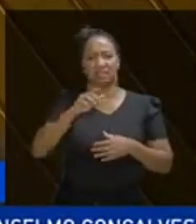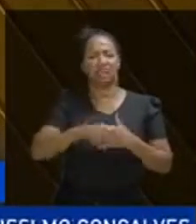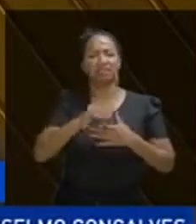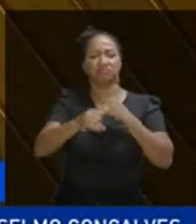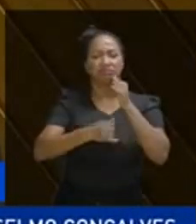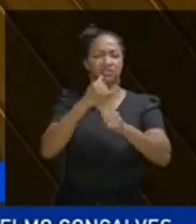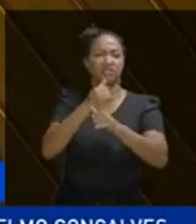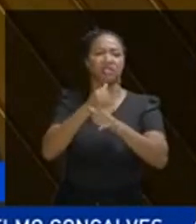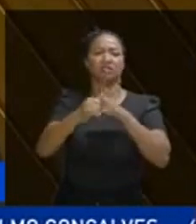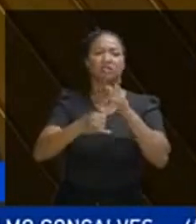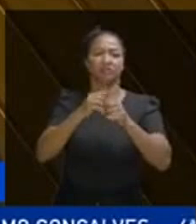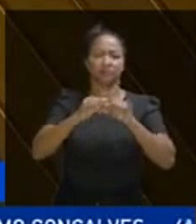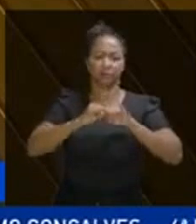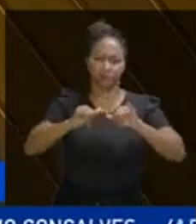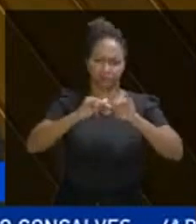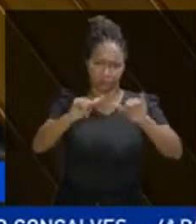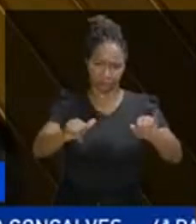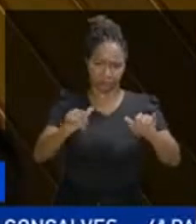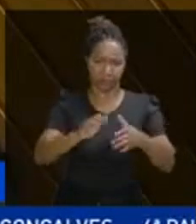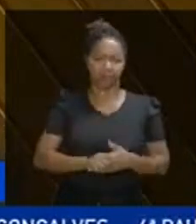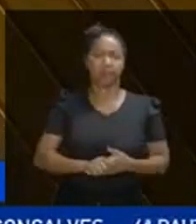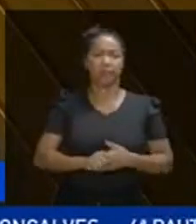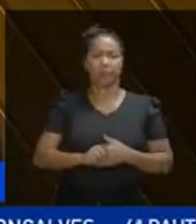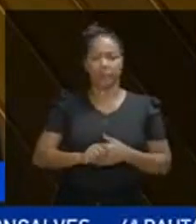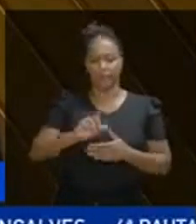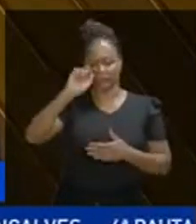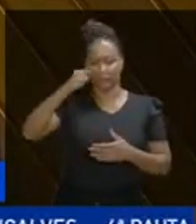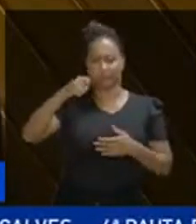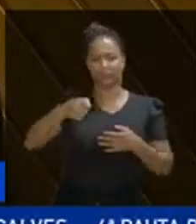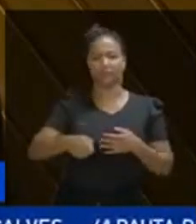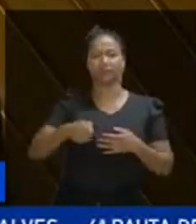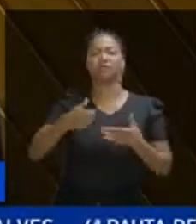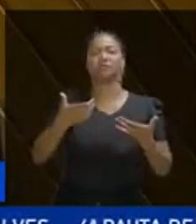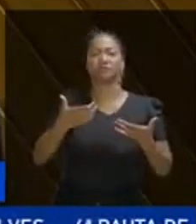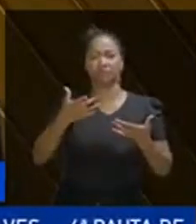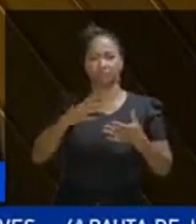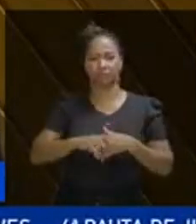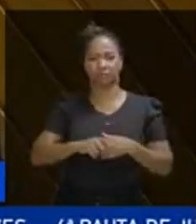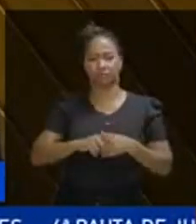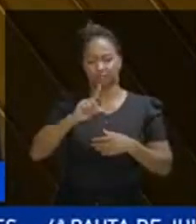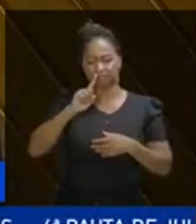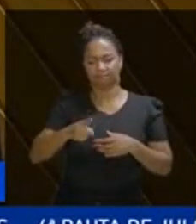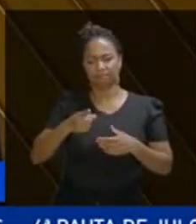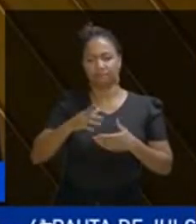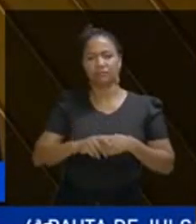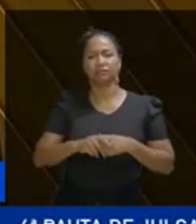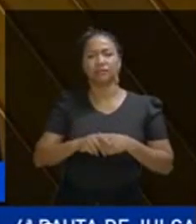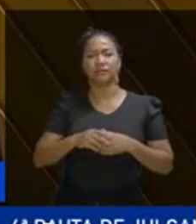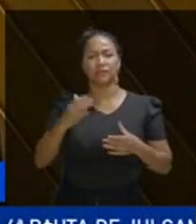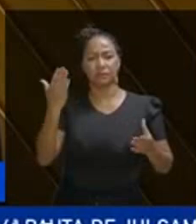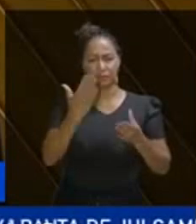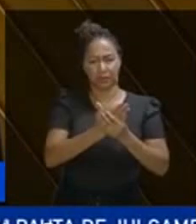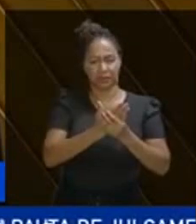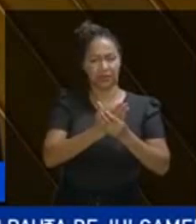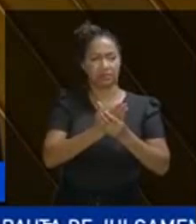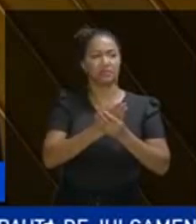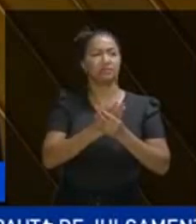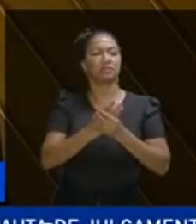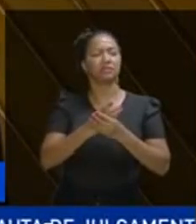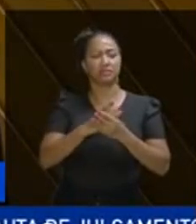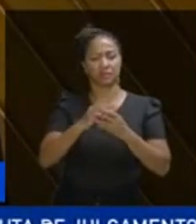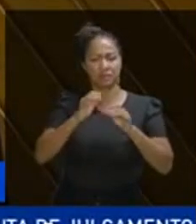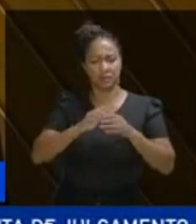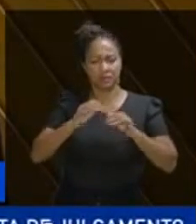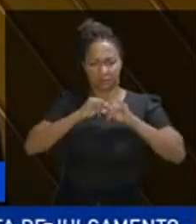internet. No caso, a sentença recorrida consignou, no caso dos autos, o conteúdo